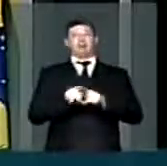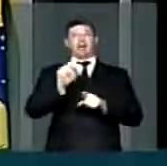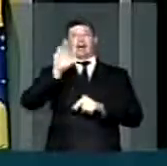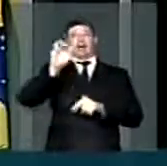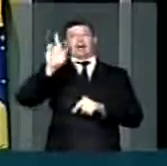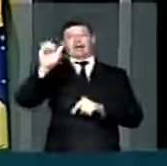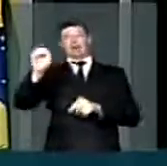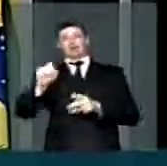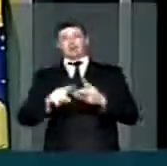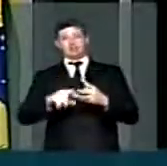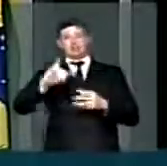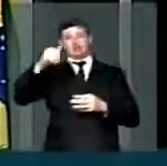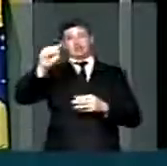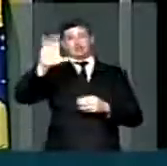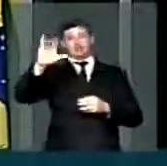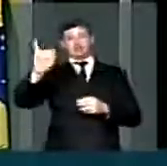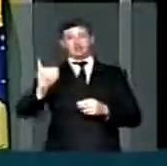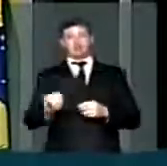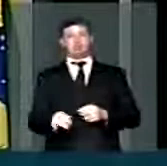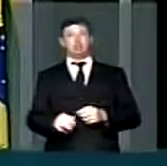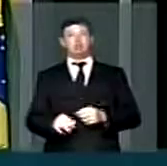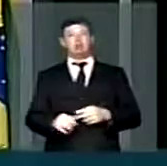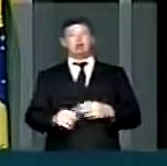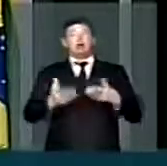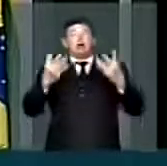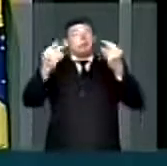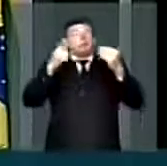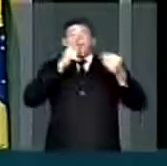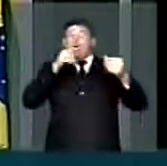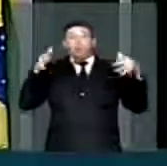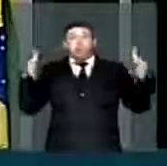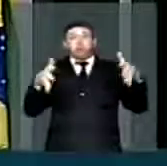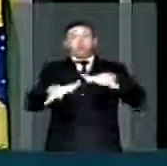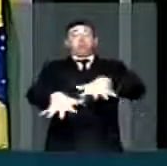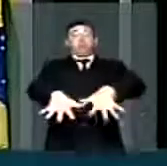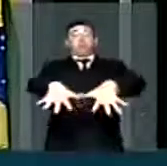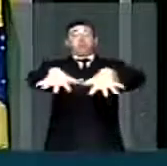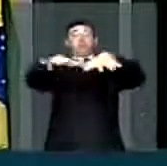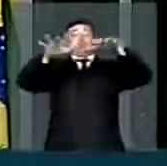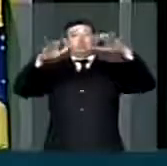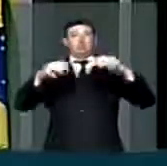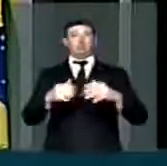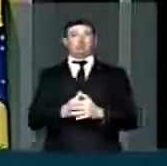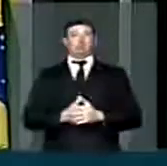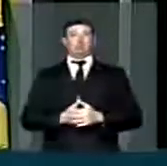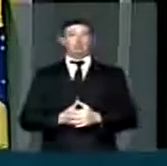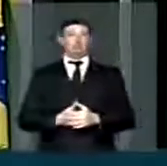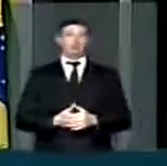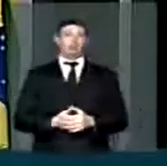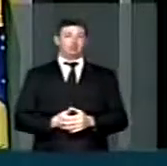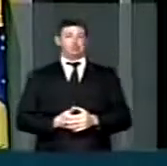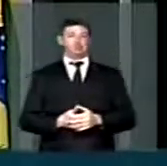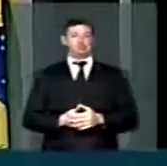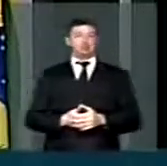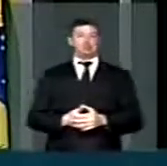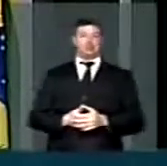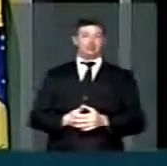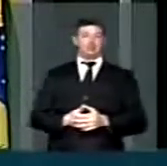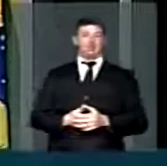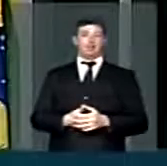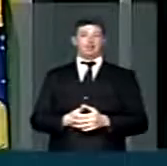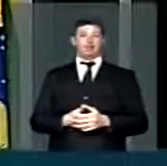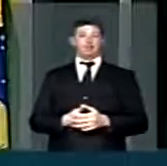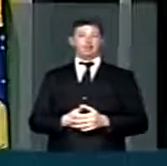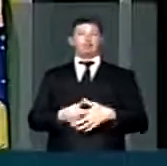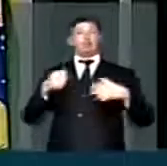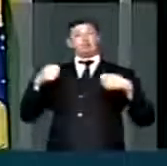rio Jaci-Paraná. É um volume monstruoso de água que tem que correr com usina